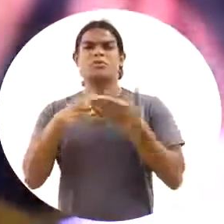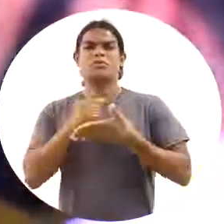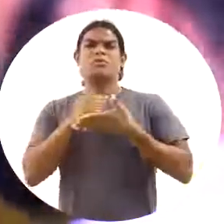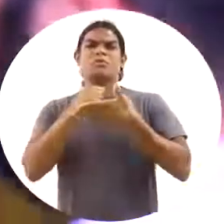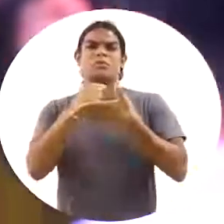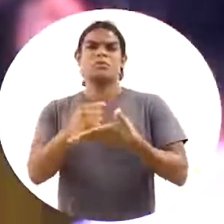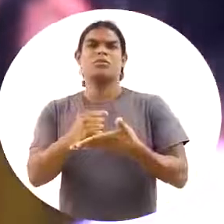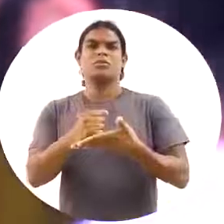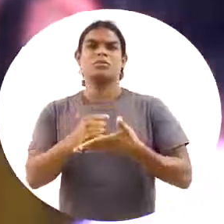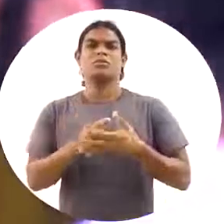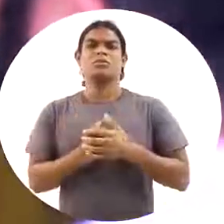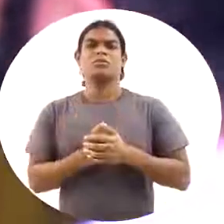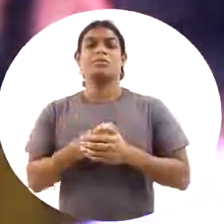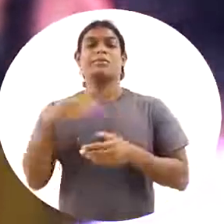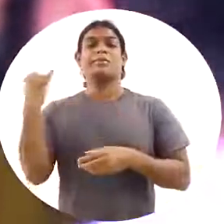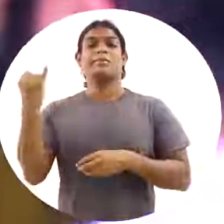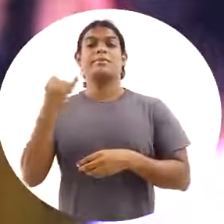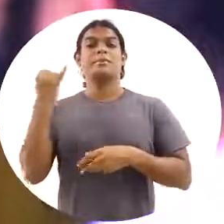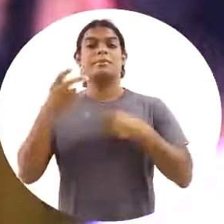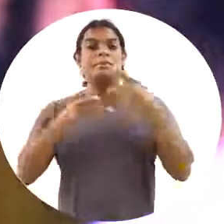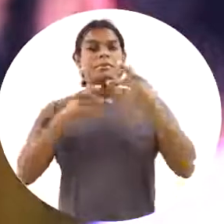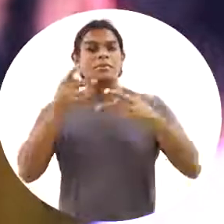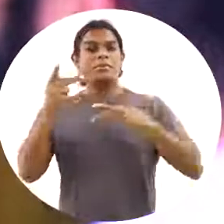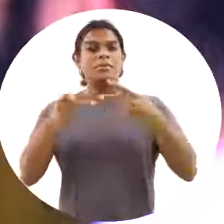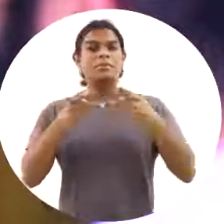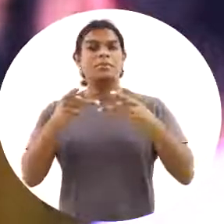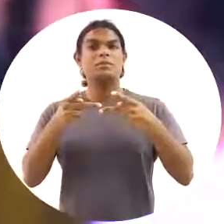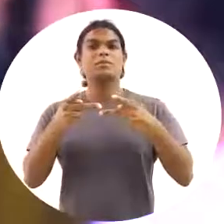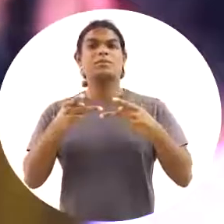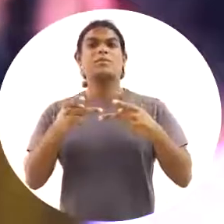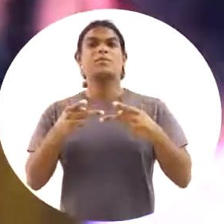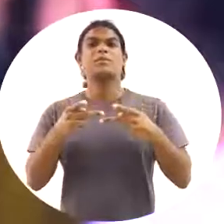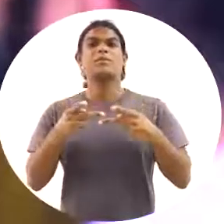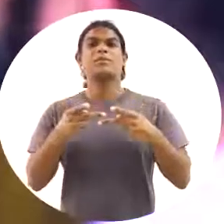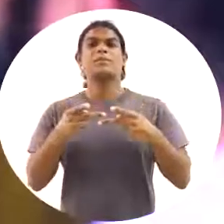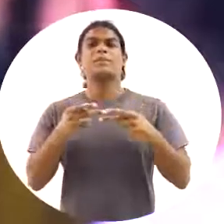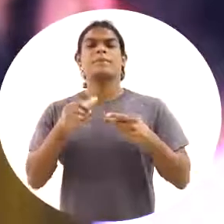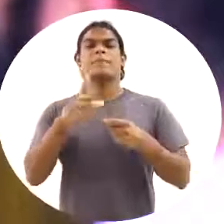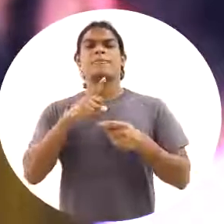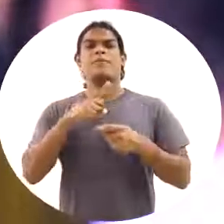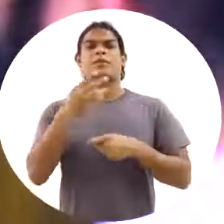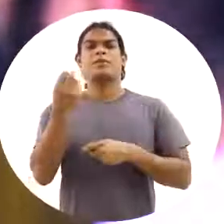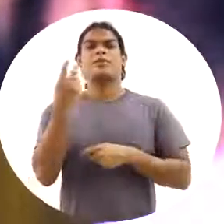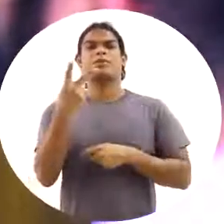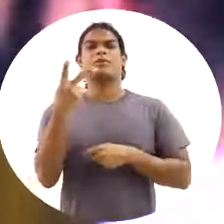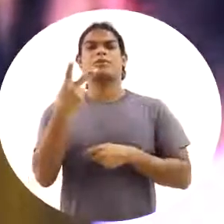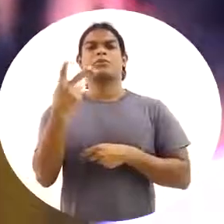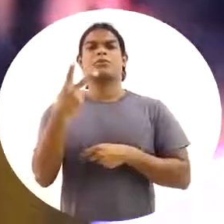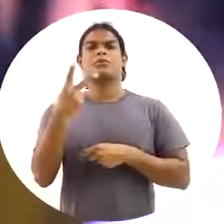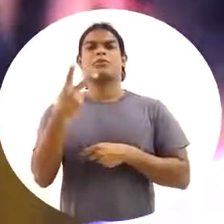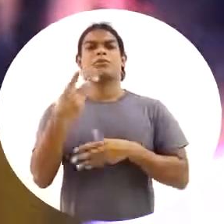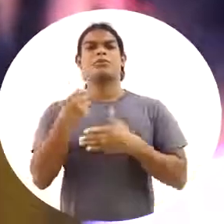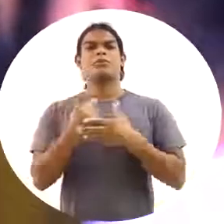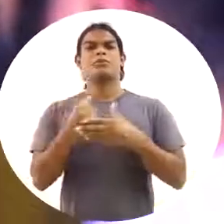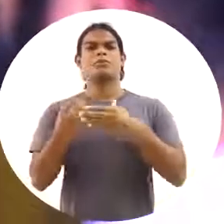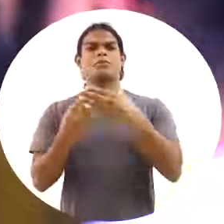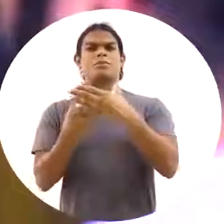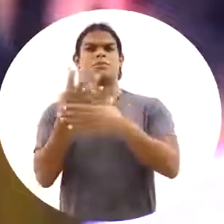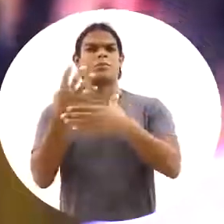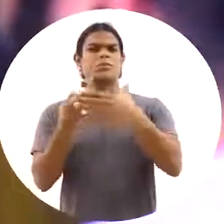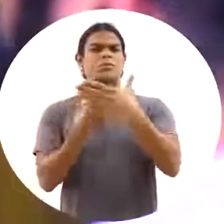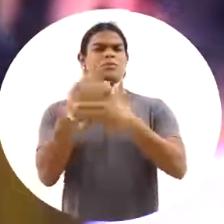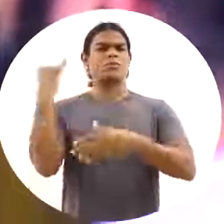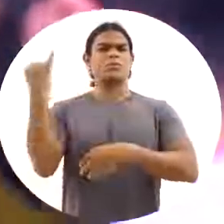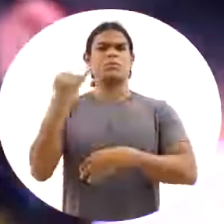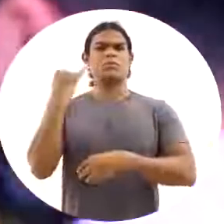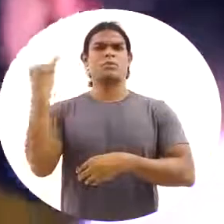né? Uma coisa que é importante dizer é que a gente estava no meio de duas demandas, uma da prefeitura, que pedia um prédio com baixa